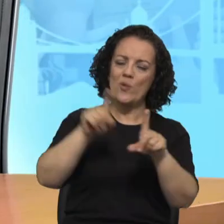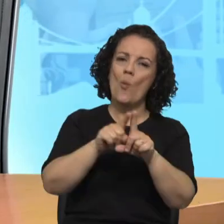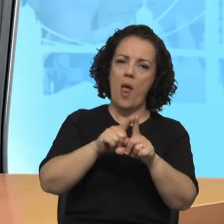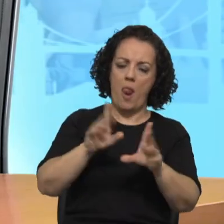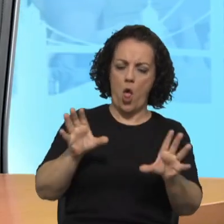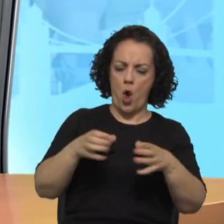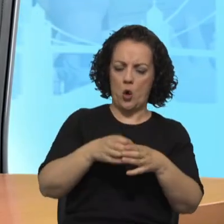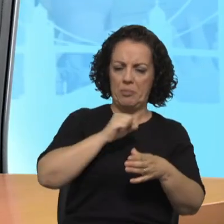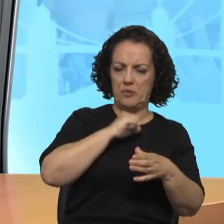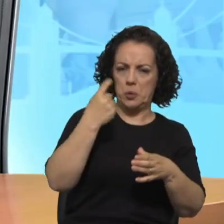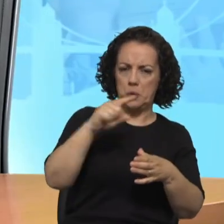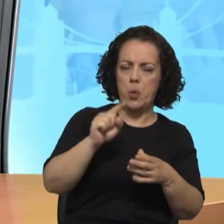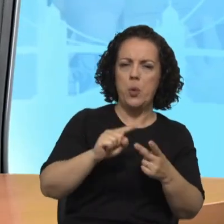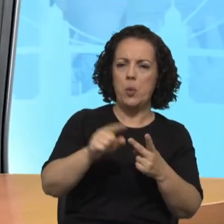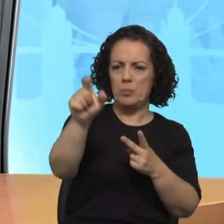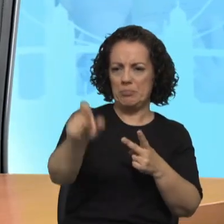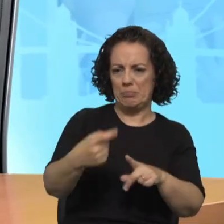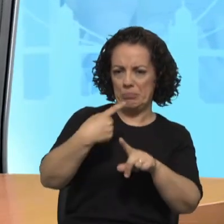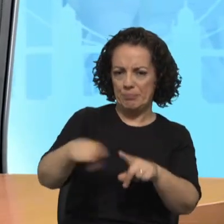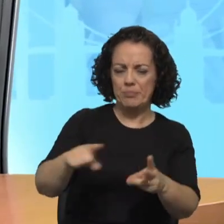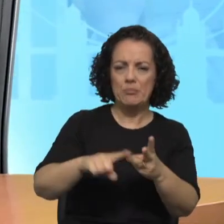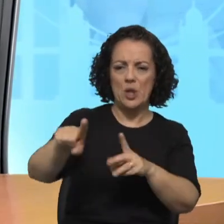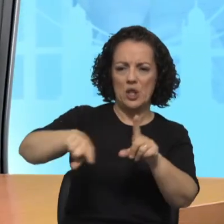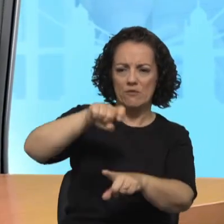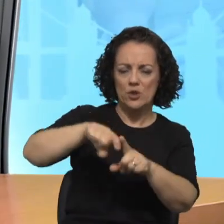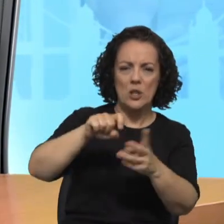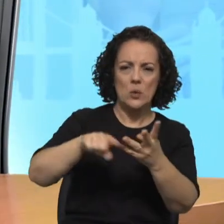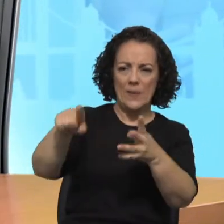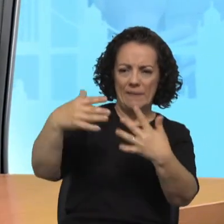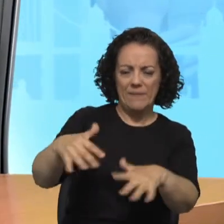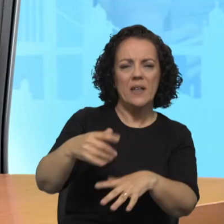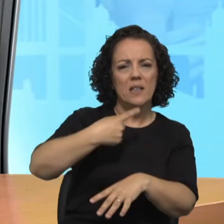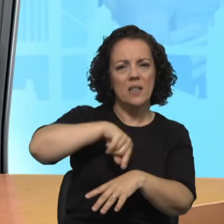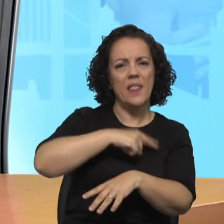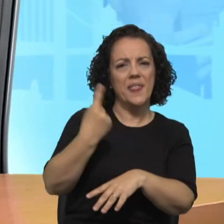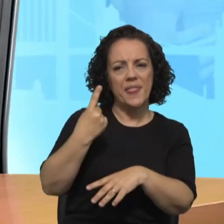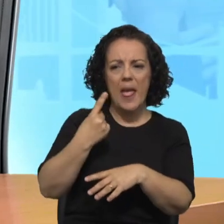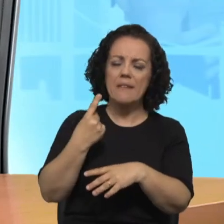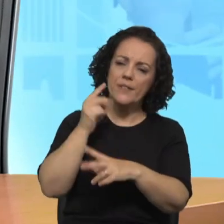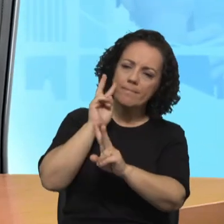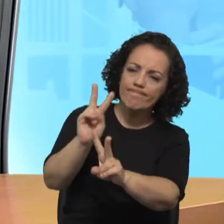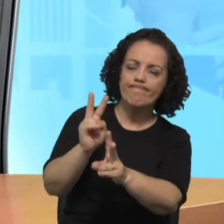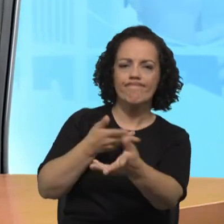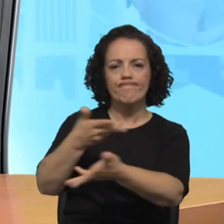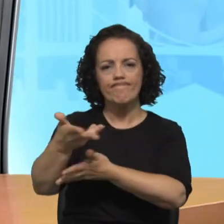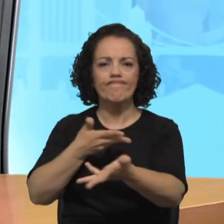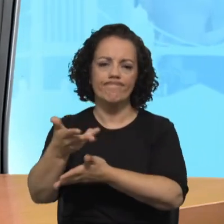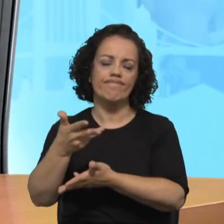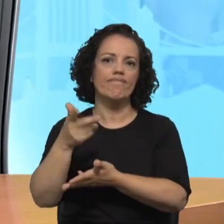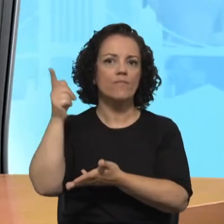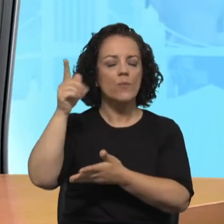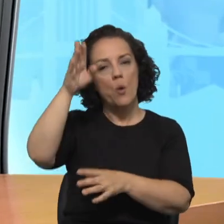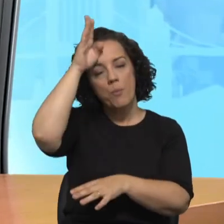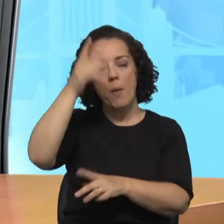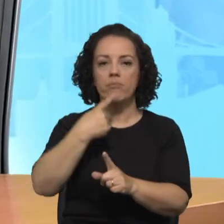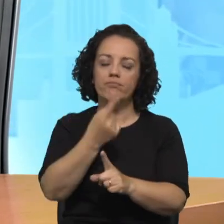diferentes, ou que vêm como refugiados, ou que são os mais necessitados. E creio que isso é mesmo uma espécie de obsessão, no bom sentido, que o